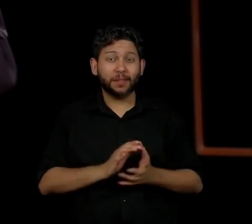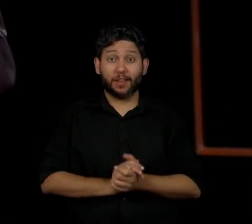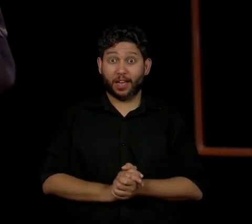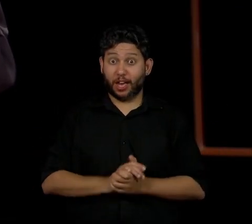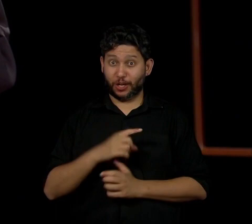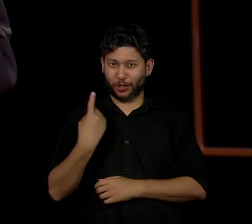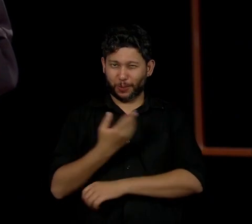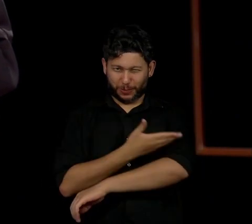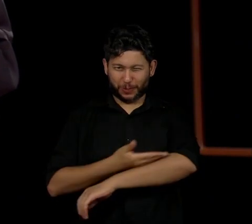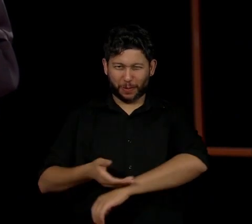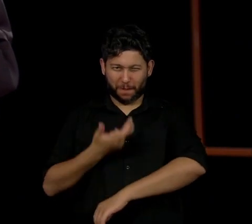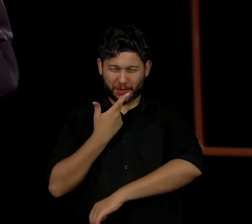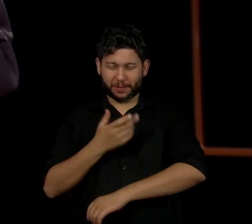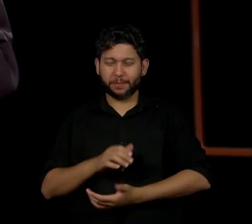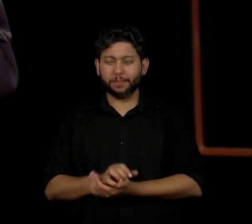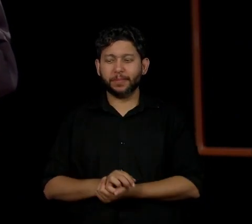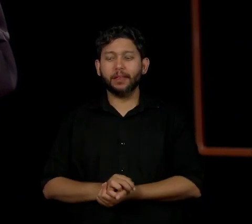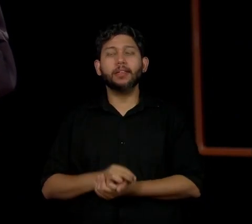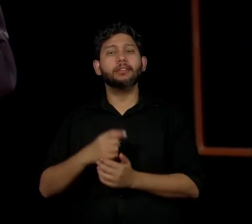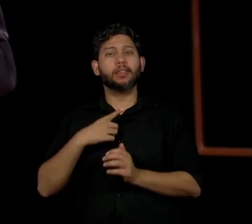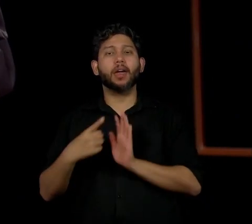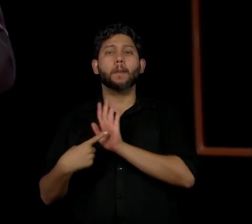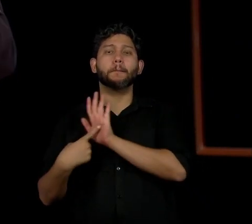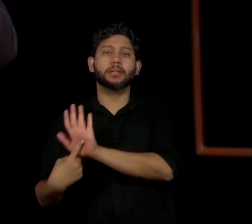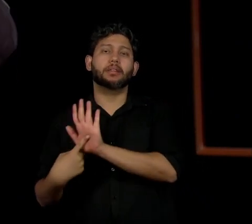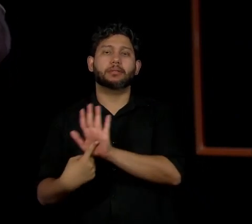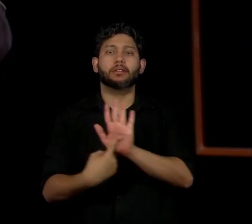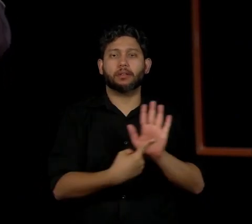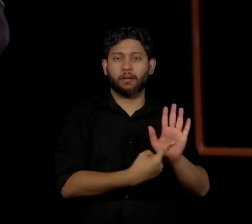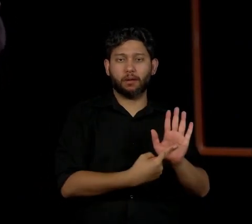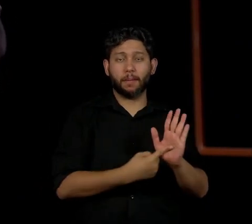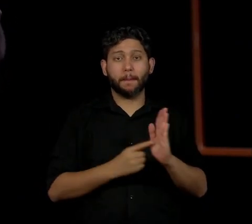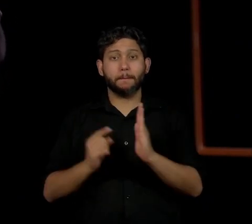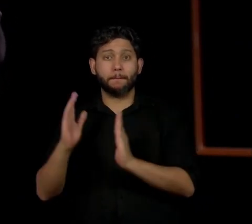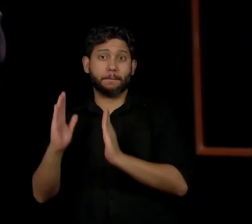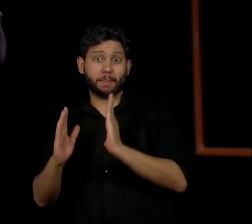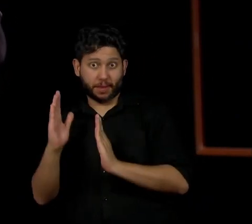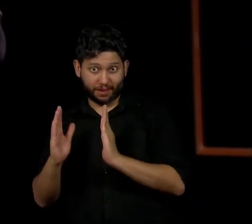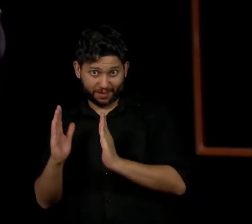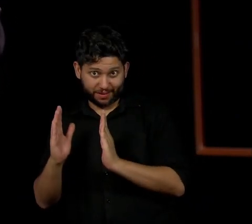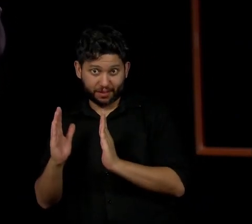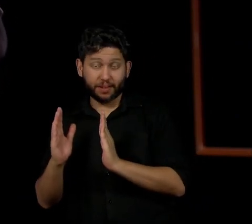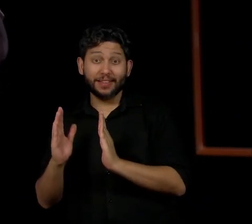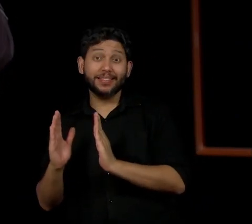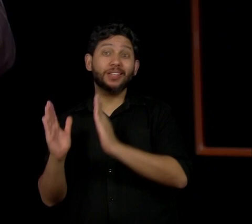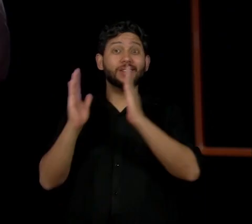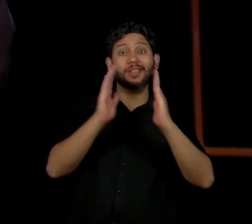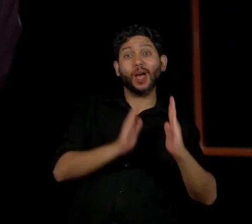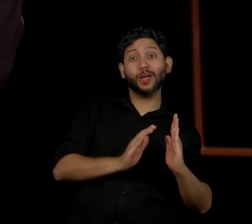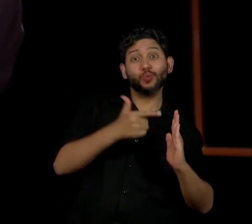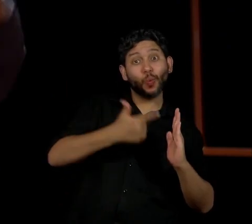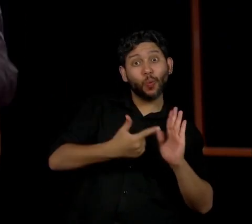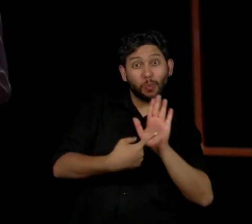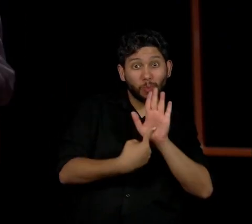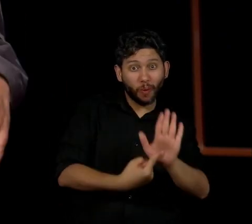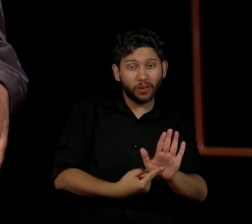parte do espetáculo era a parte dramatúrgica. Então nós